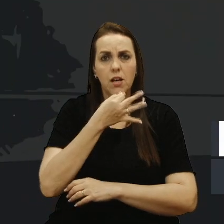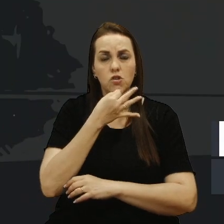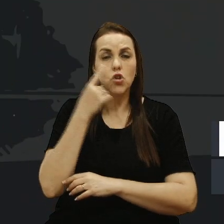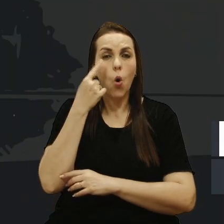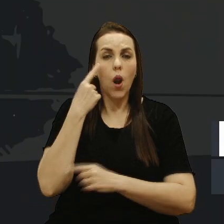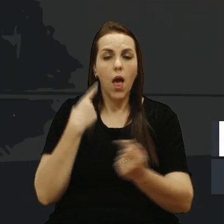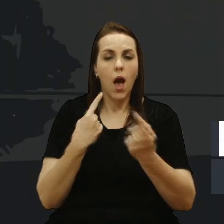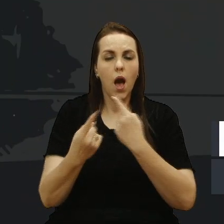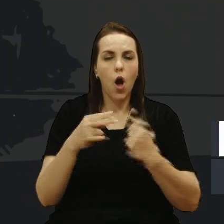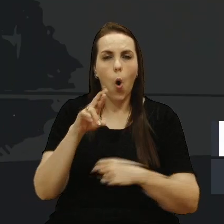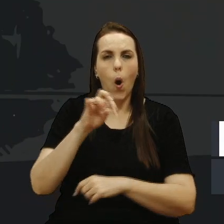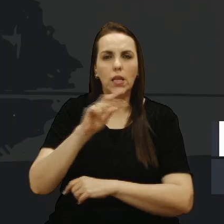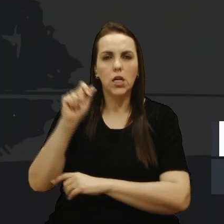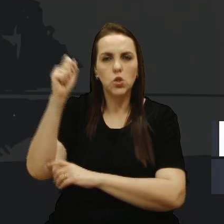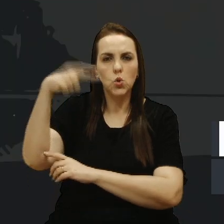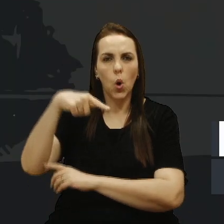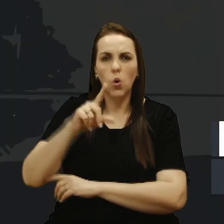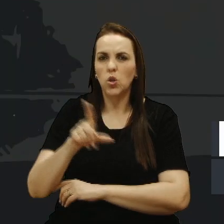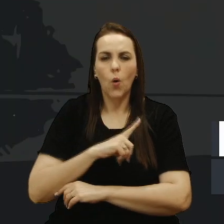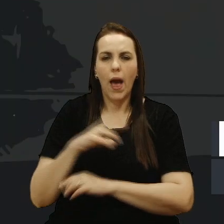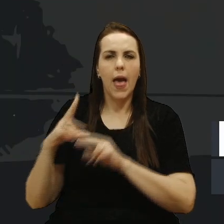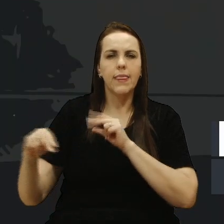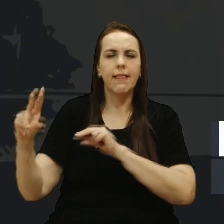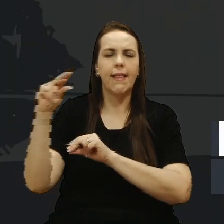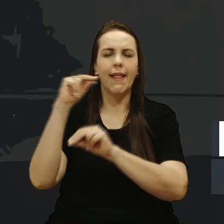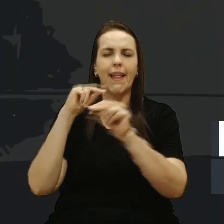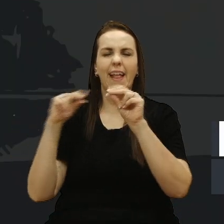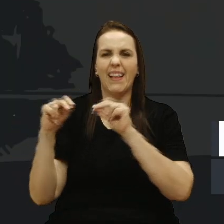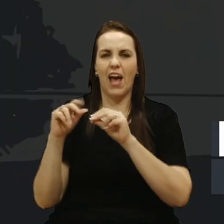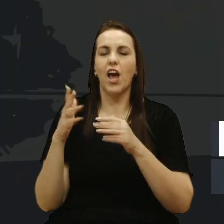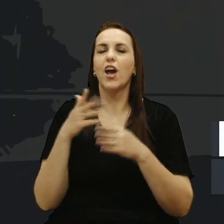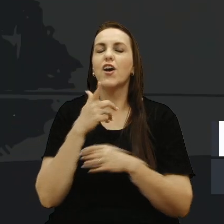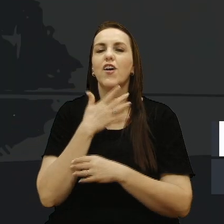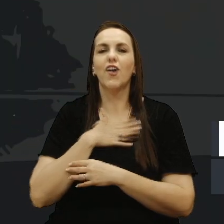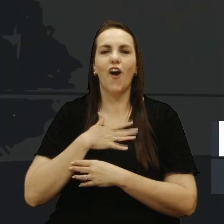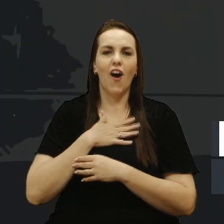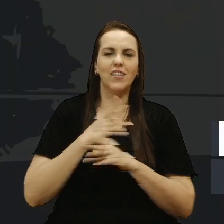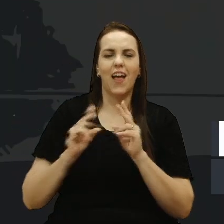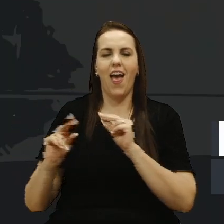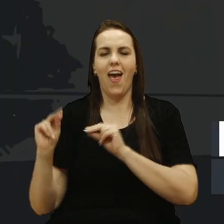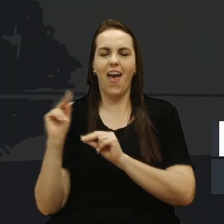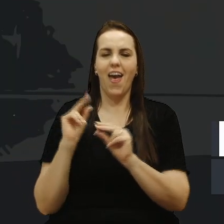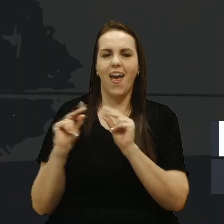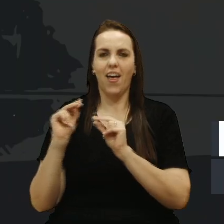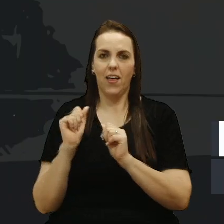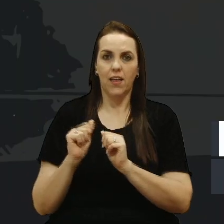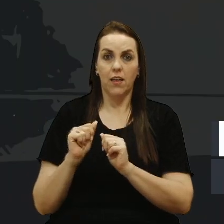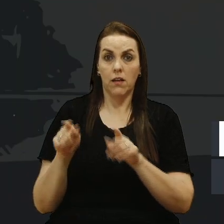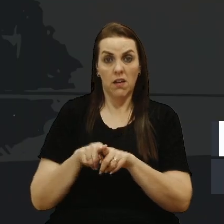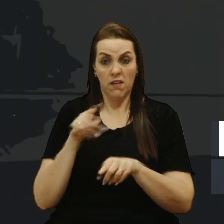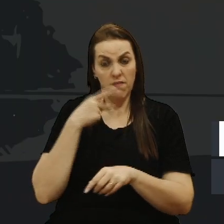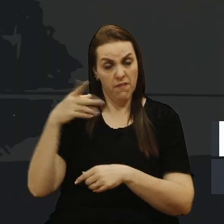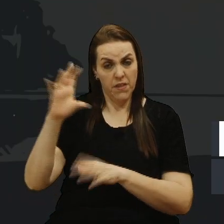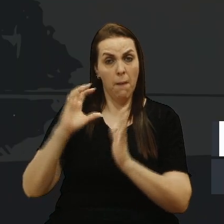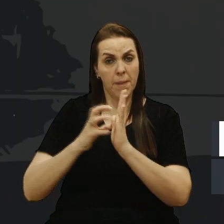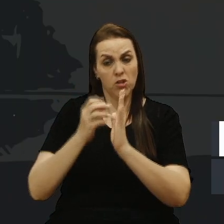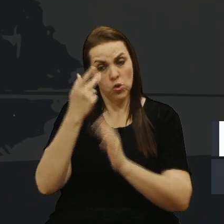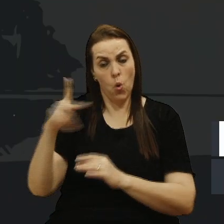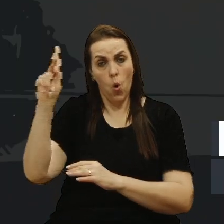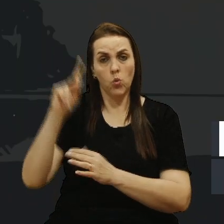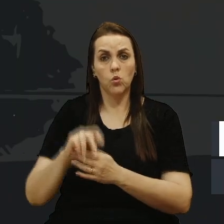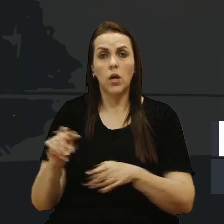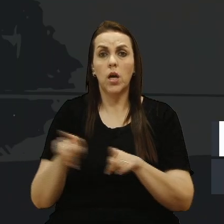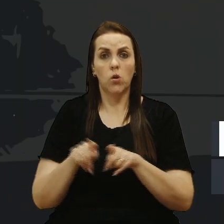do Sol. Não vir a Caxias e papagaiar, porque ele gosta de papagaiar bastante. Inclusive, deveria ter ficado no outro partido, que eu também já